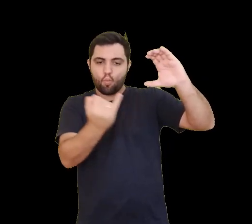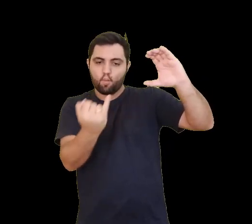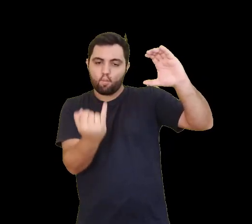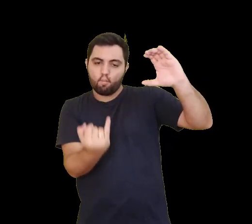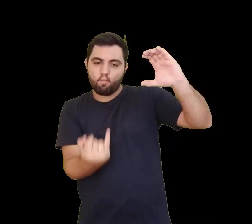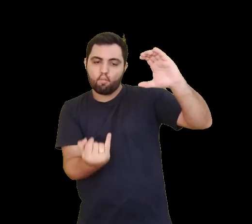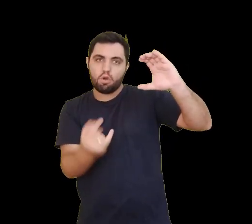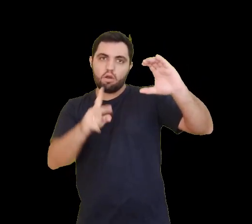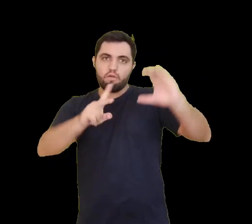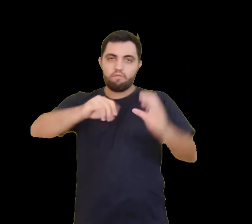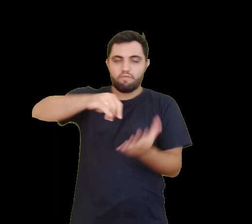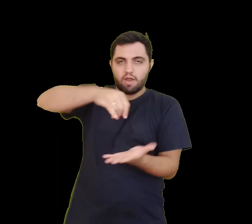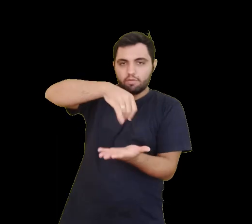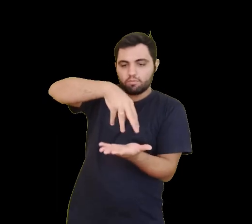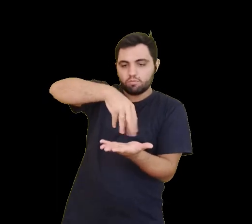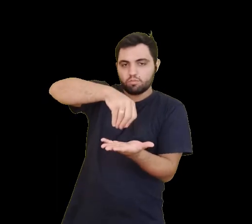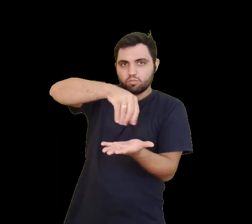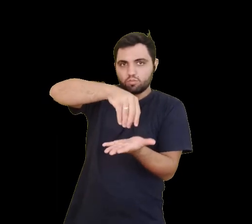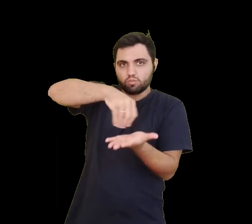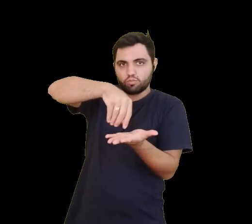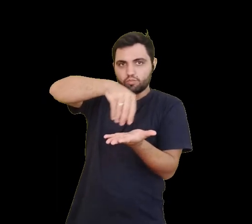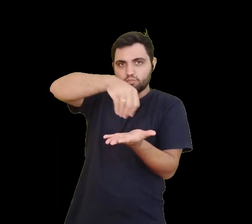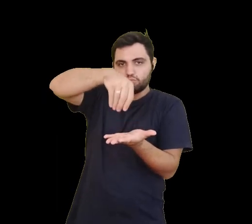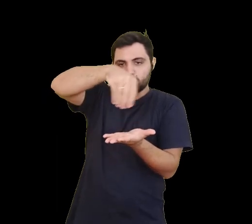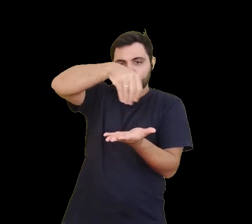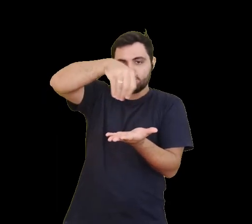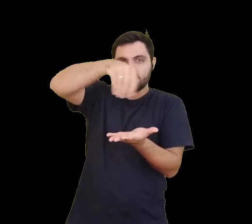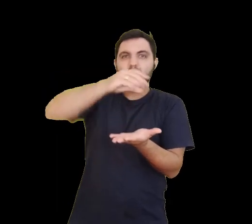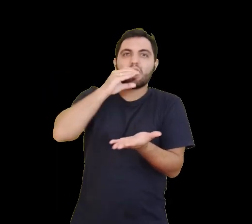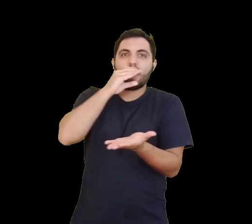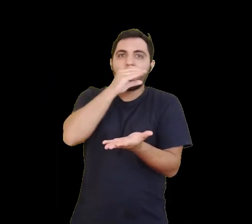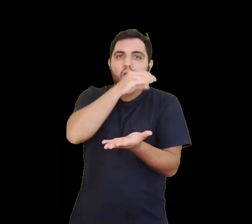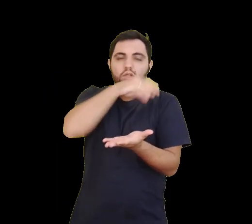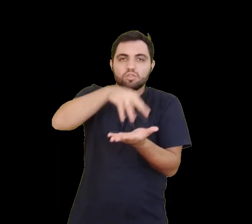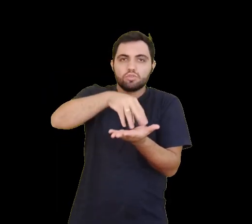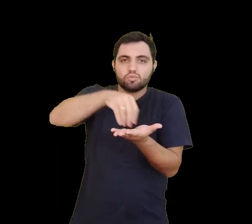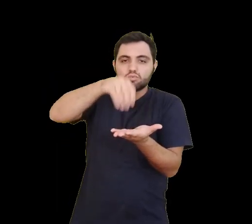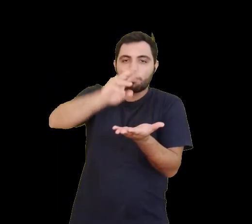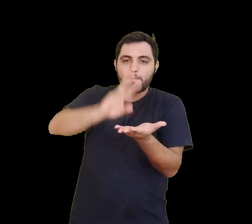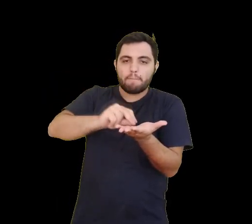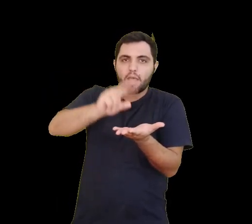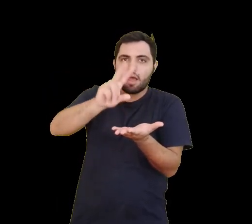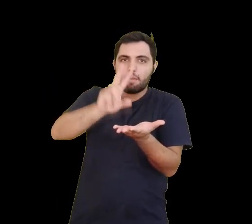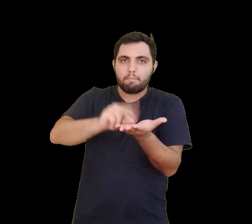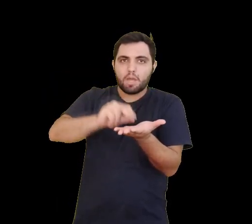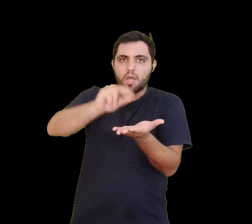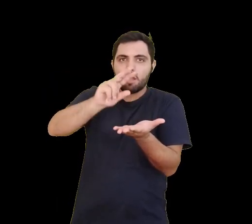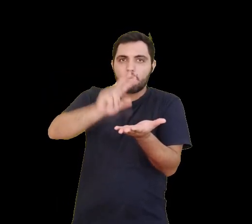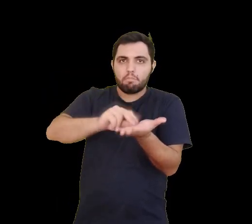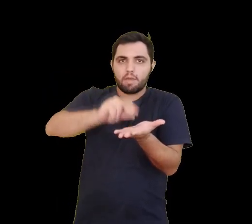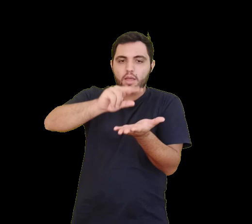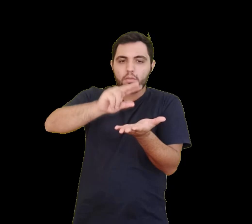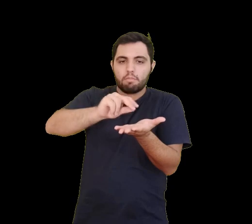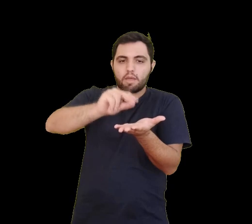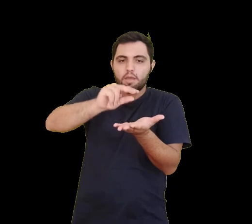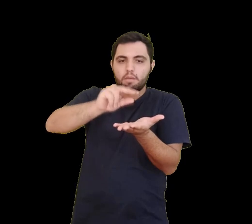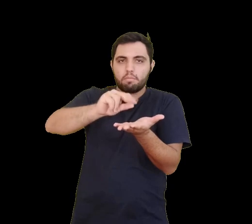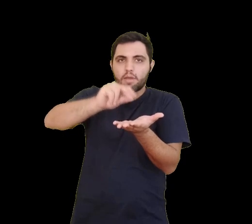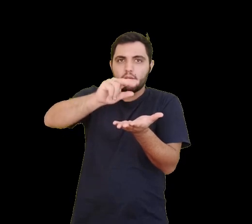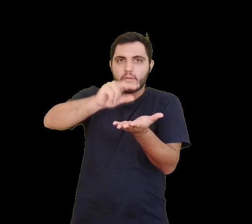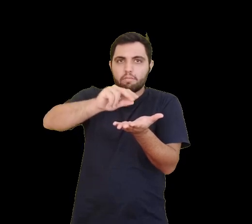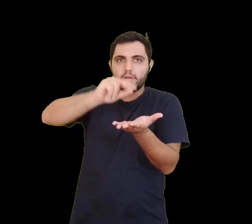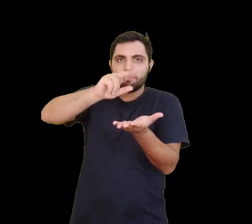um tubinho. Não sei se vocês conseguem ver aqui o tubinho, né? Mas ele vem para cá, o